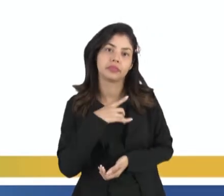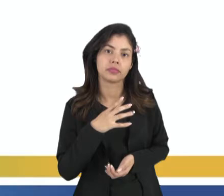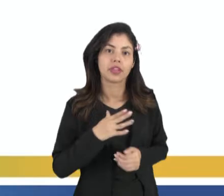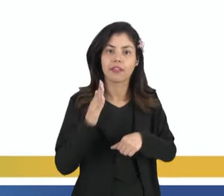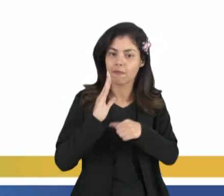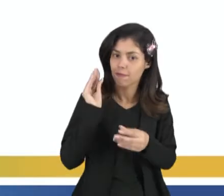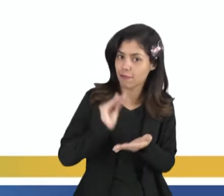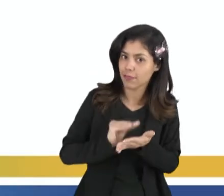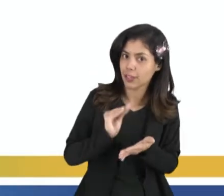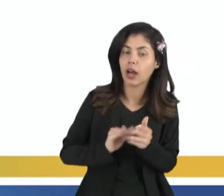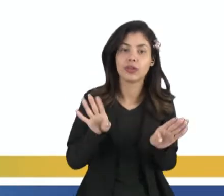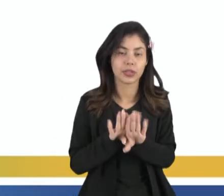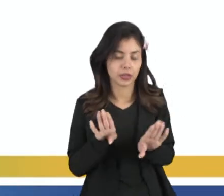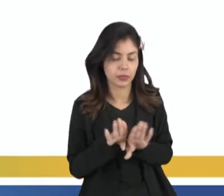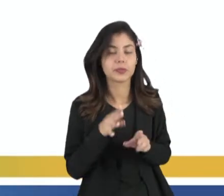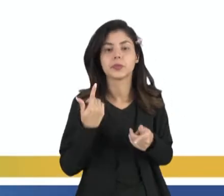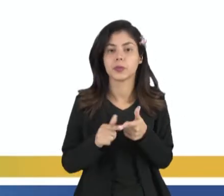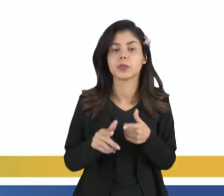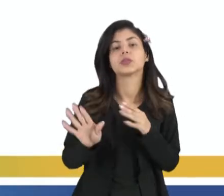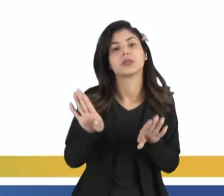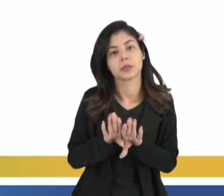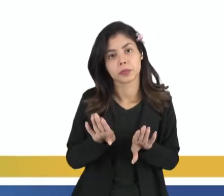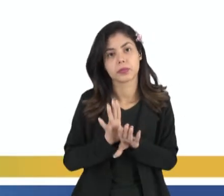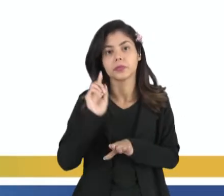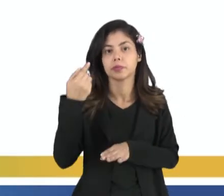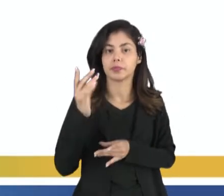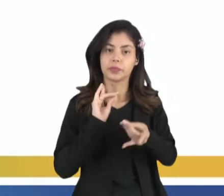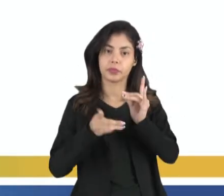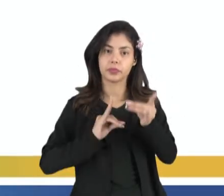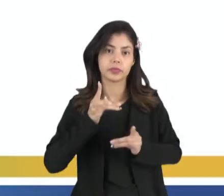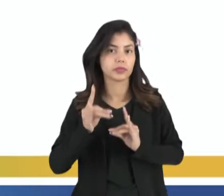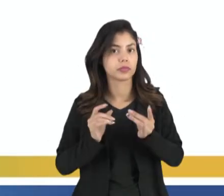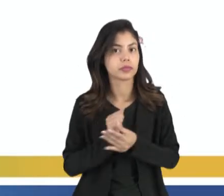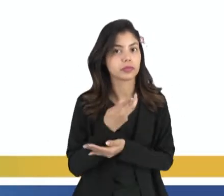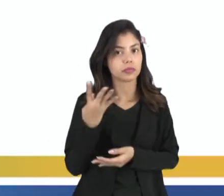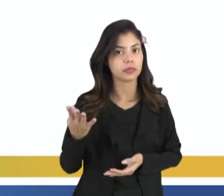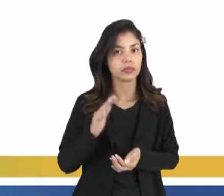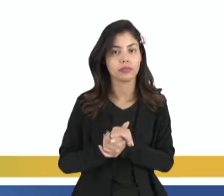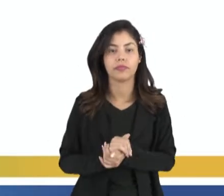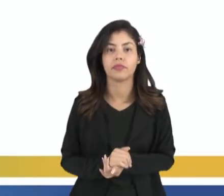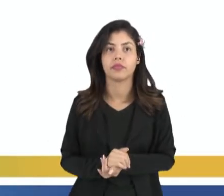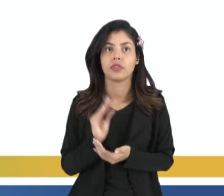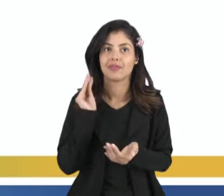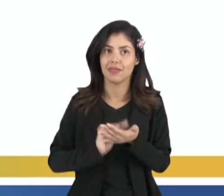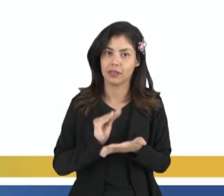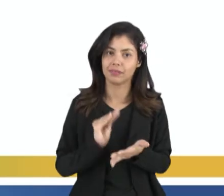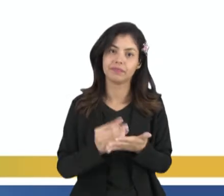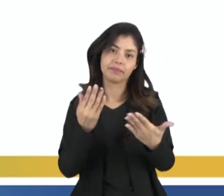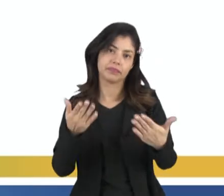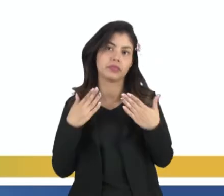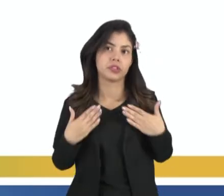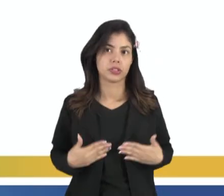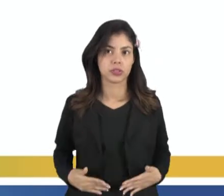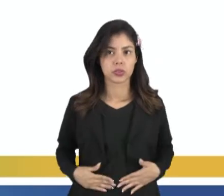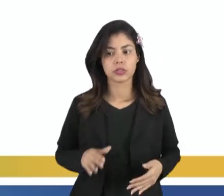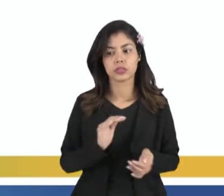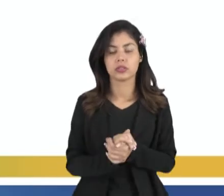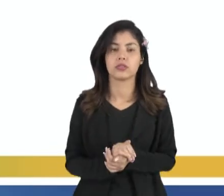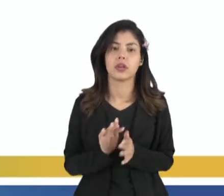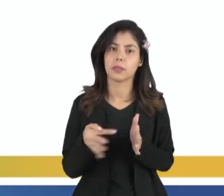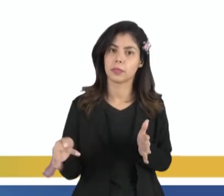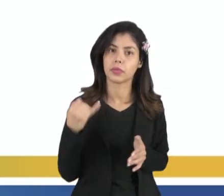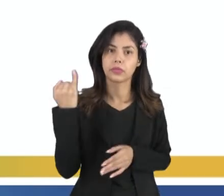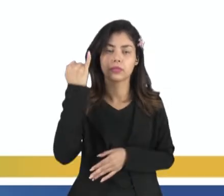tiver carência, a gente também pode ter algum problema em relação àquele hormônio, porque a quantidade vai ser insuficiente para desempenhar a